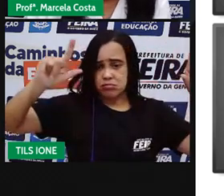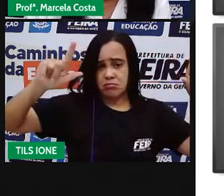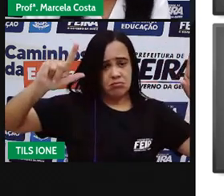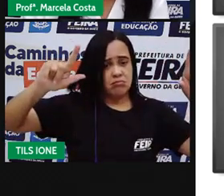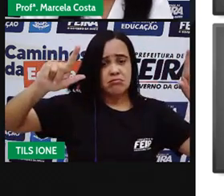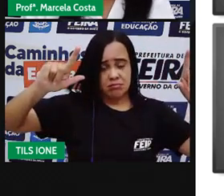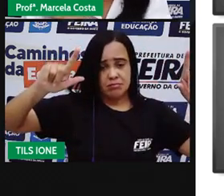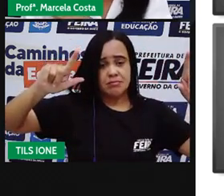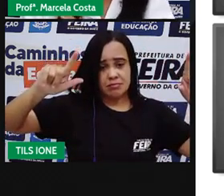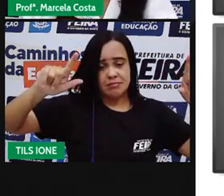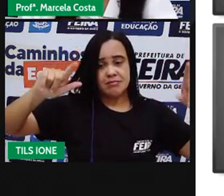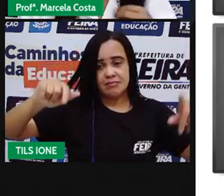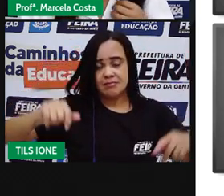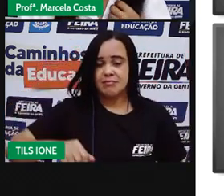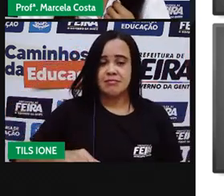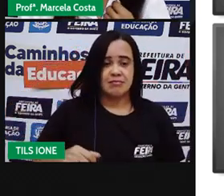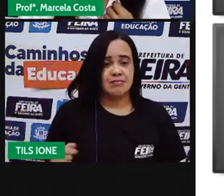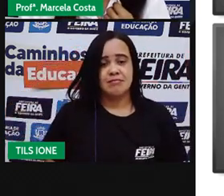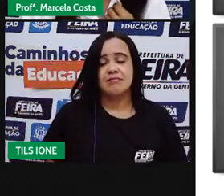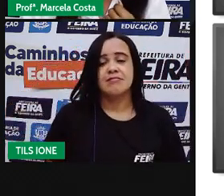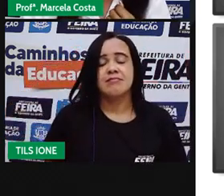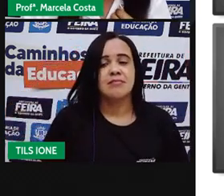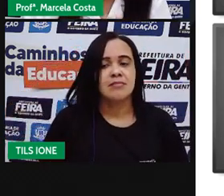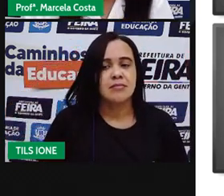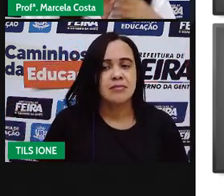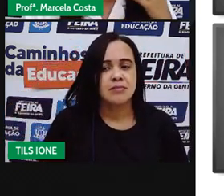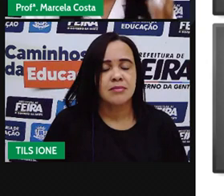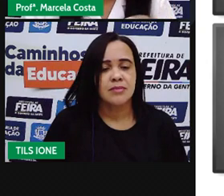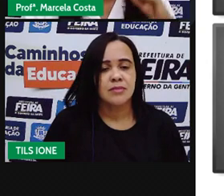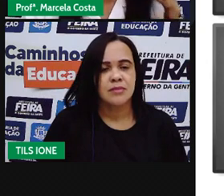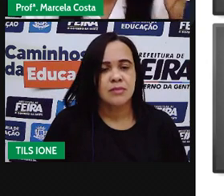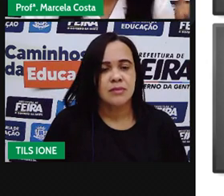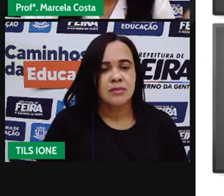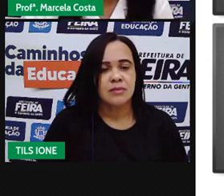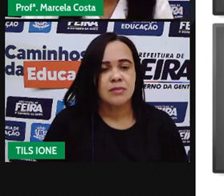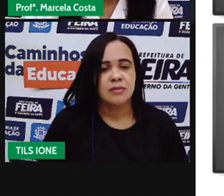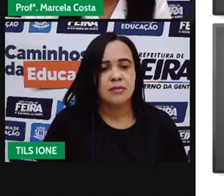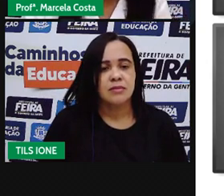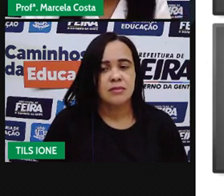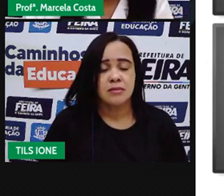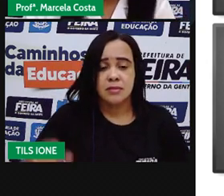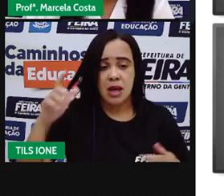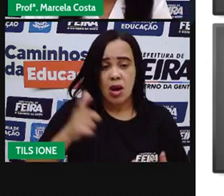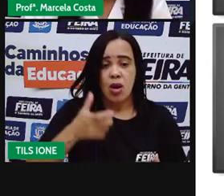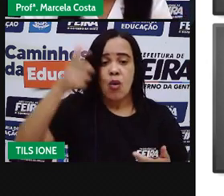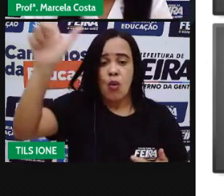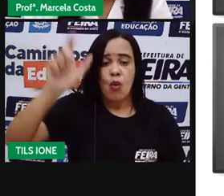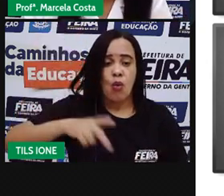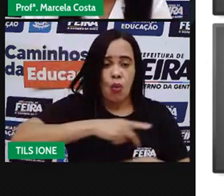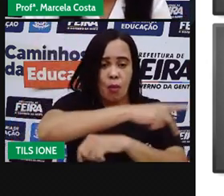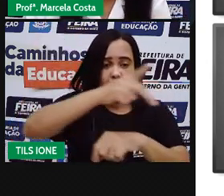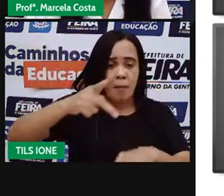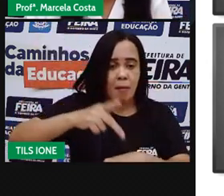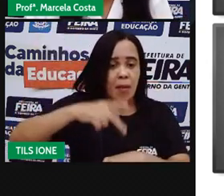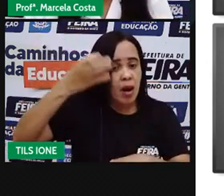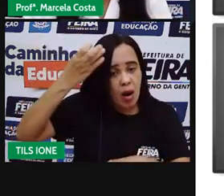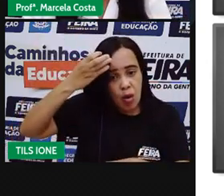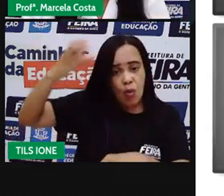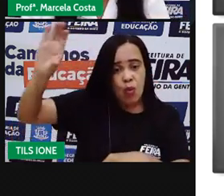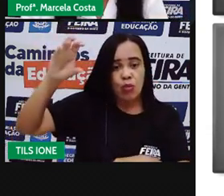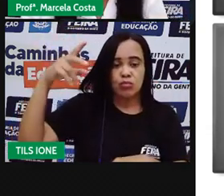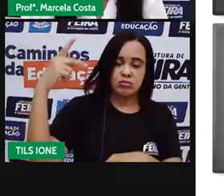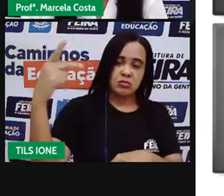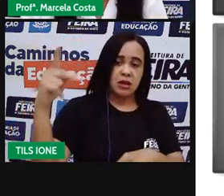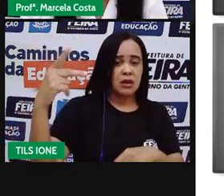diferente. Não é comum aqui na nossa cultura, mas é comum em outras culturas. Aqui é um vestimento que é comum na